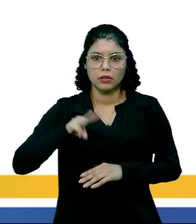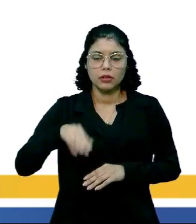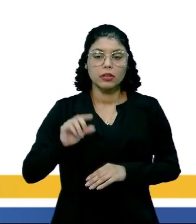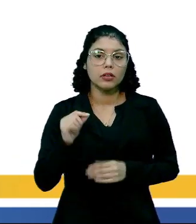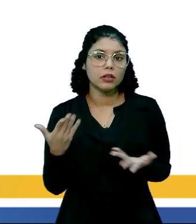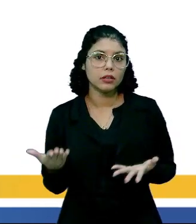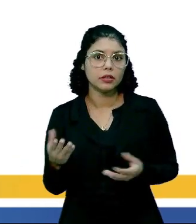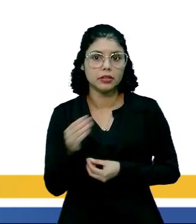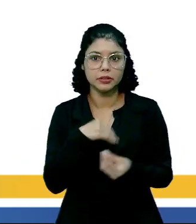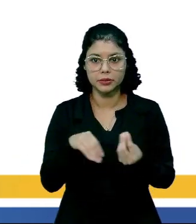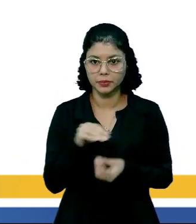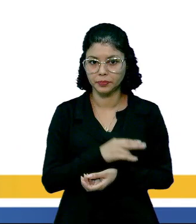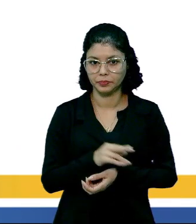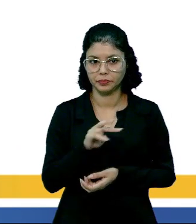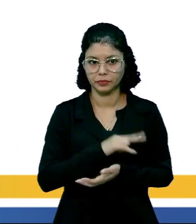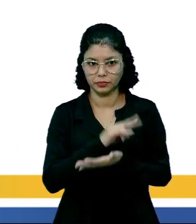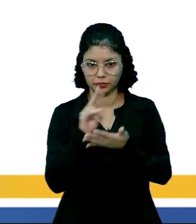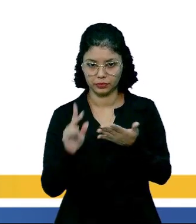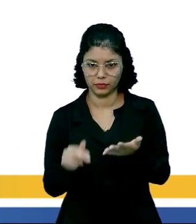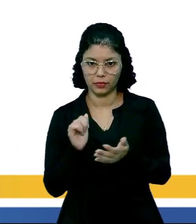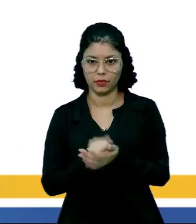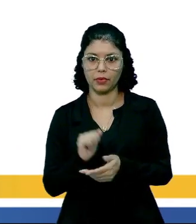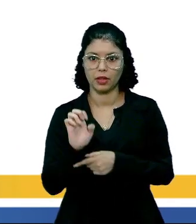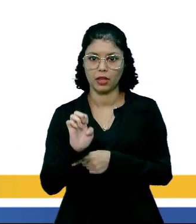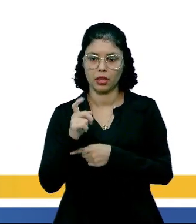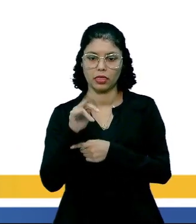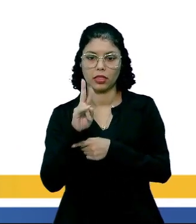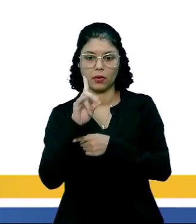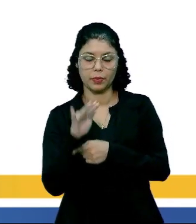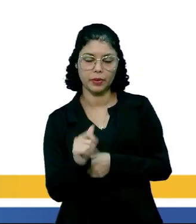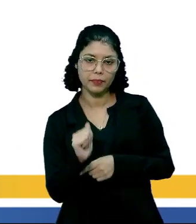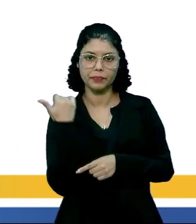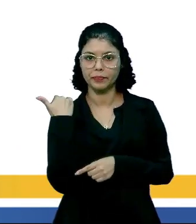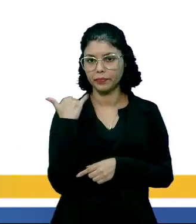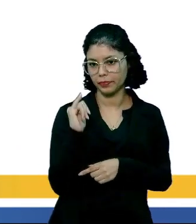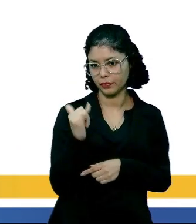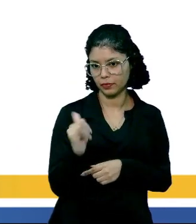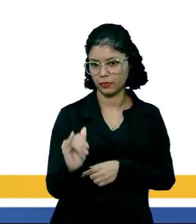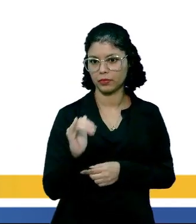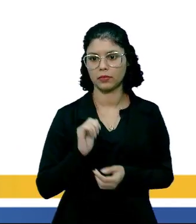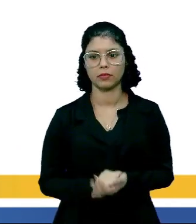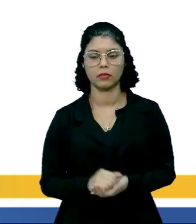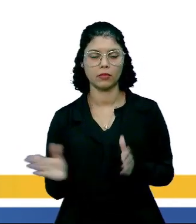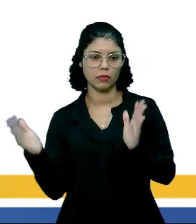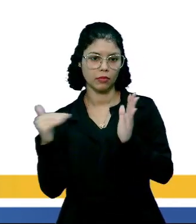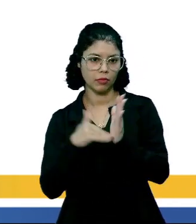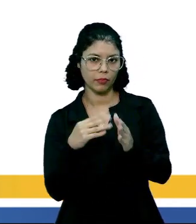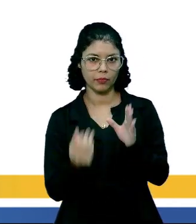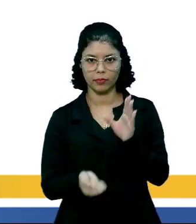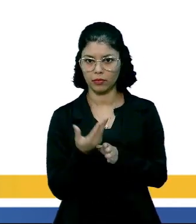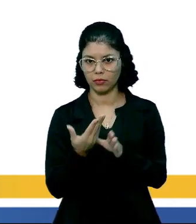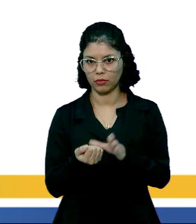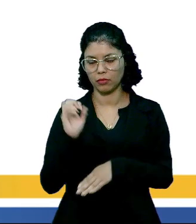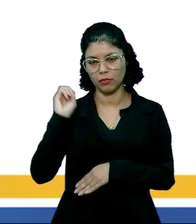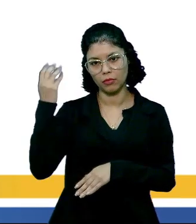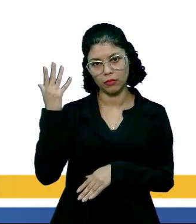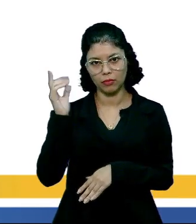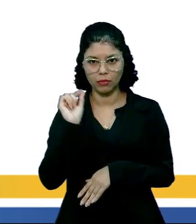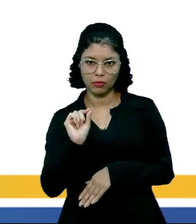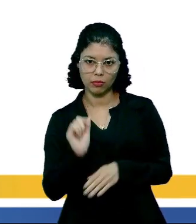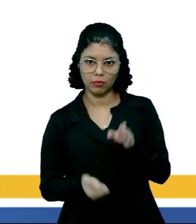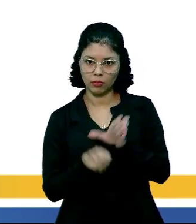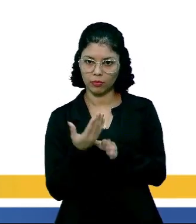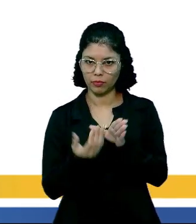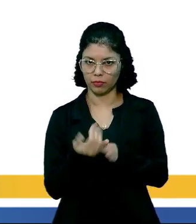pessoal o E3 ele é a variação de entalpia lembra que a energia que vai do reagente até o produto nesse caso como